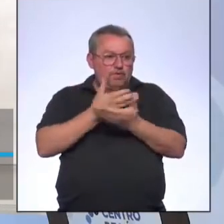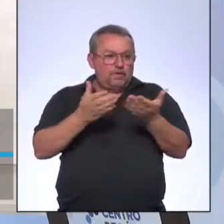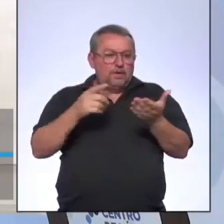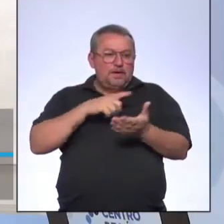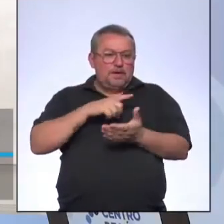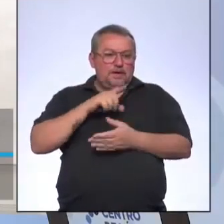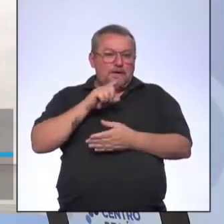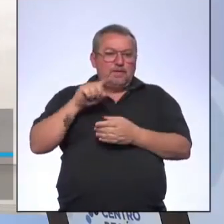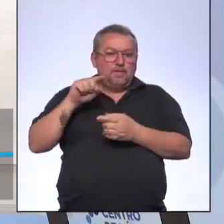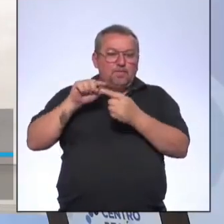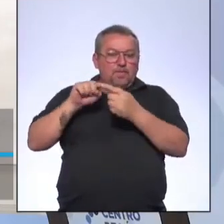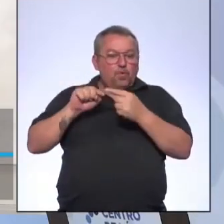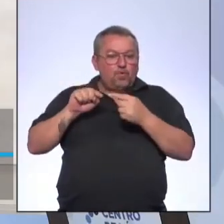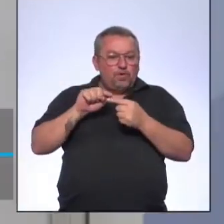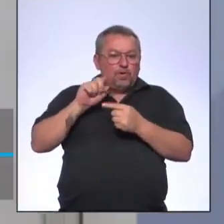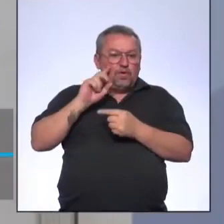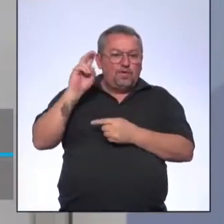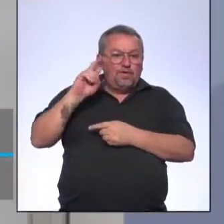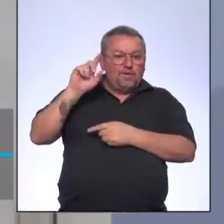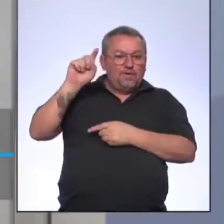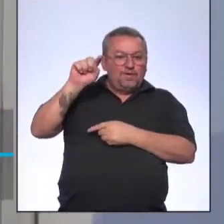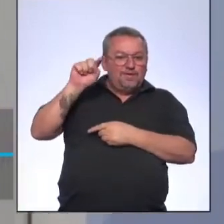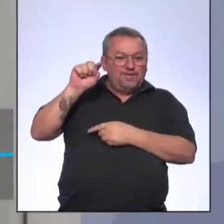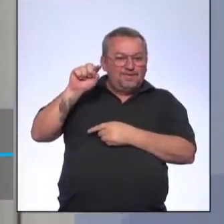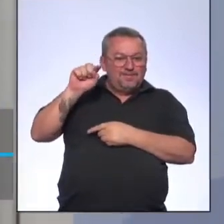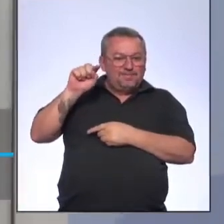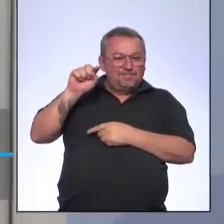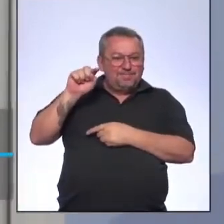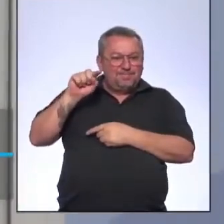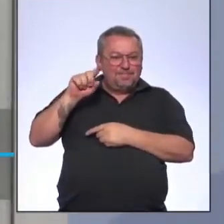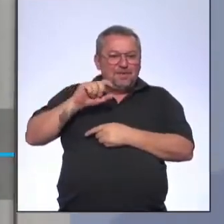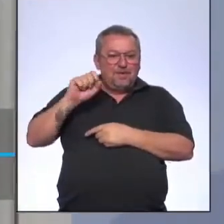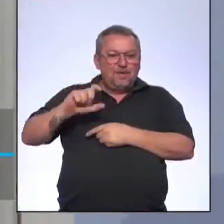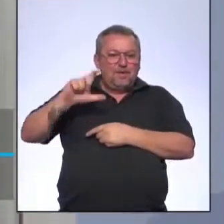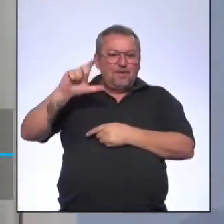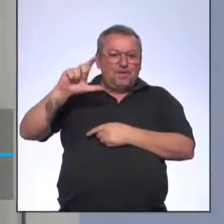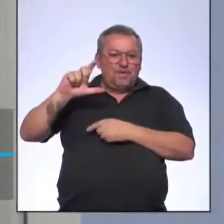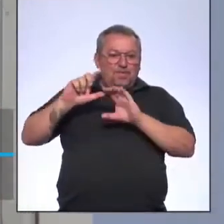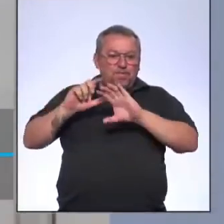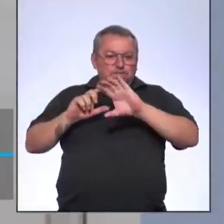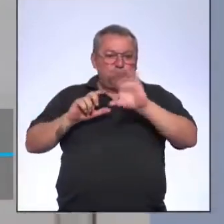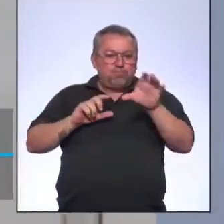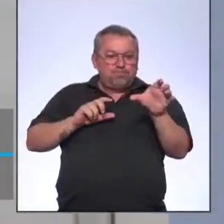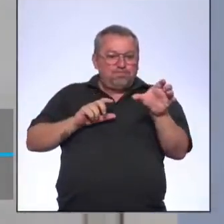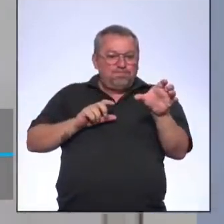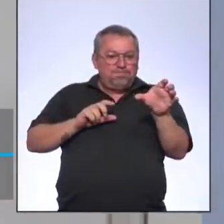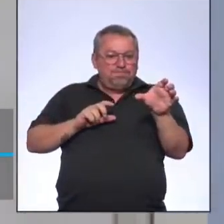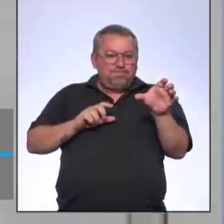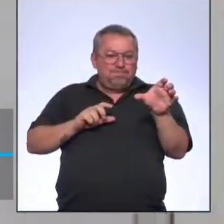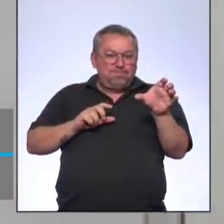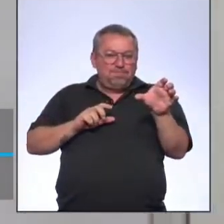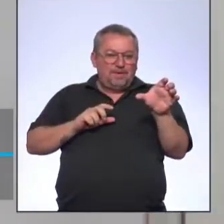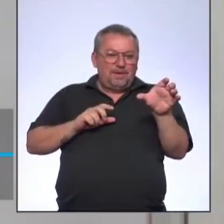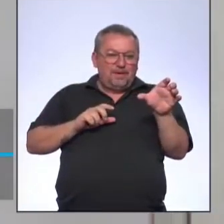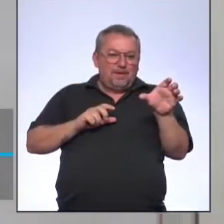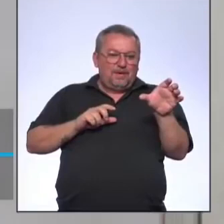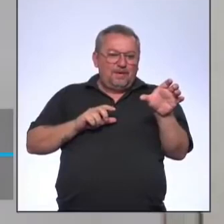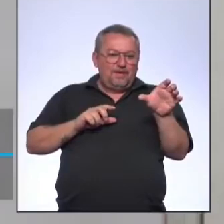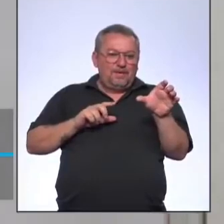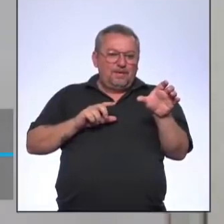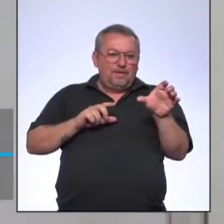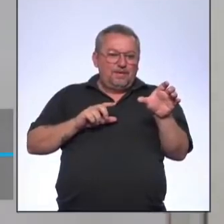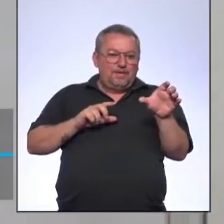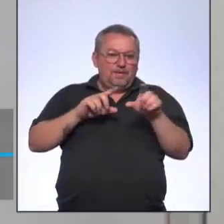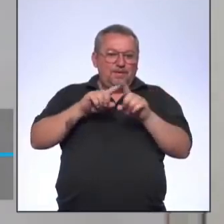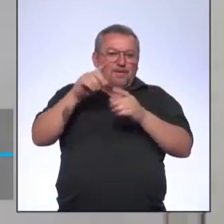tem esses pontinhos aqui, ó, é só você aumentar, rotar, fazer a rotação, né? Eu acho que eu não habilitei o meu,